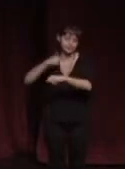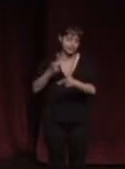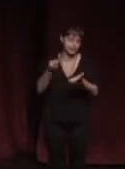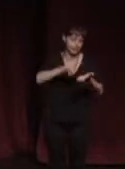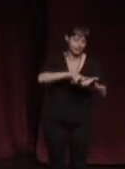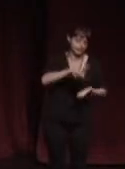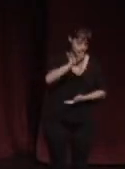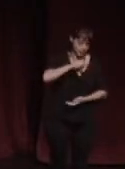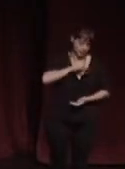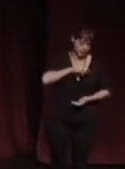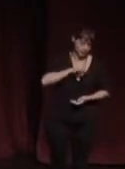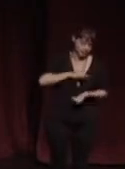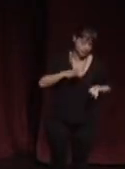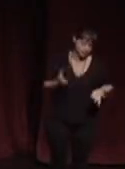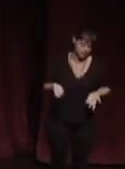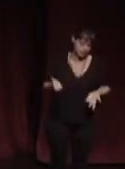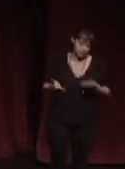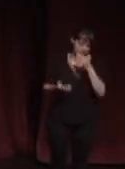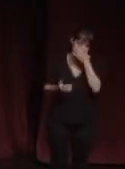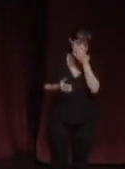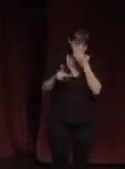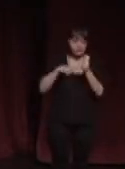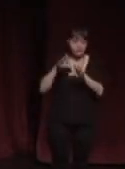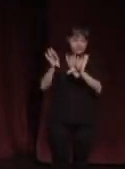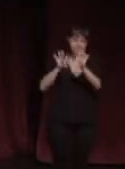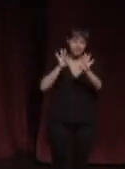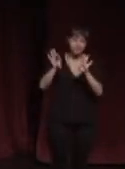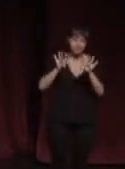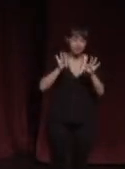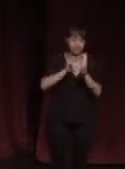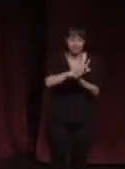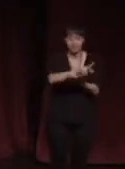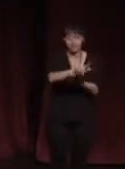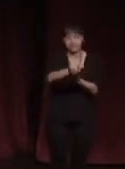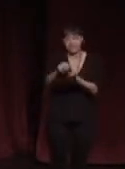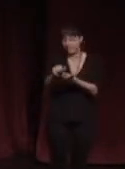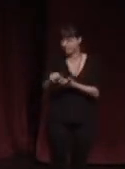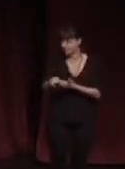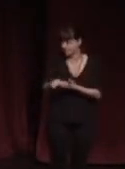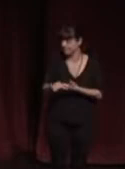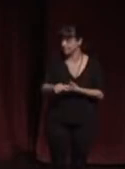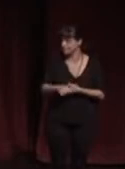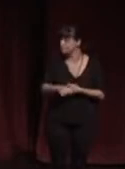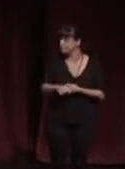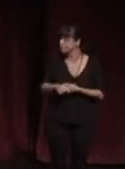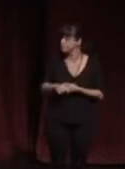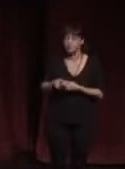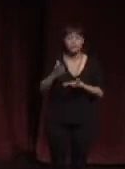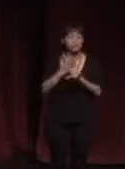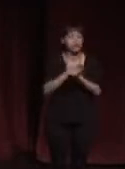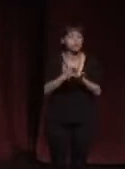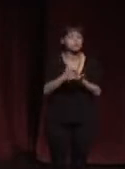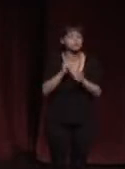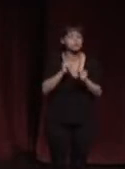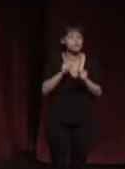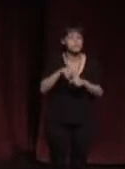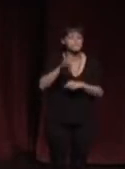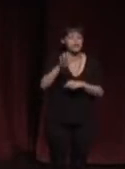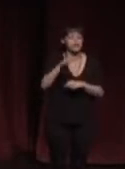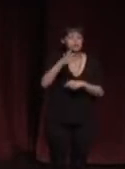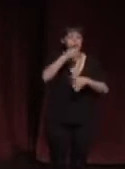faz uma seleção bastante extensa e esse ano ela ficou ainda maior, porque ela começou a ficar mais